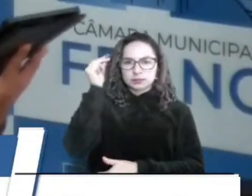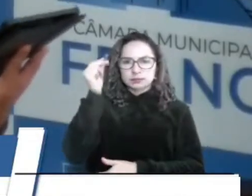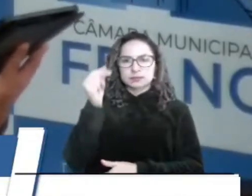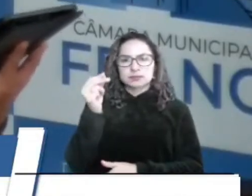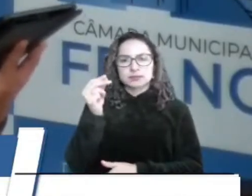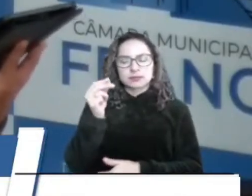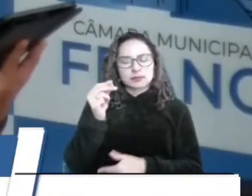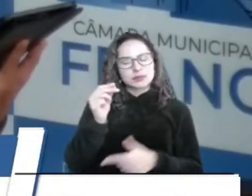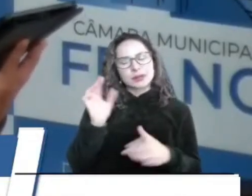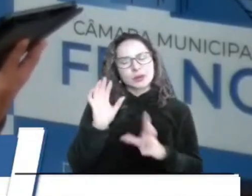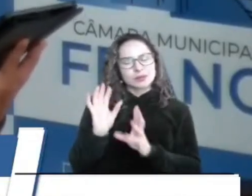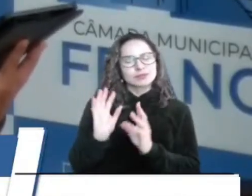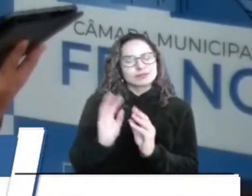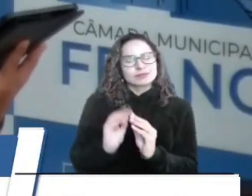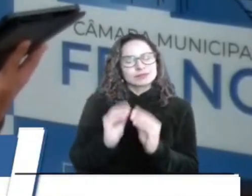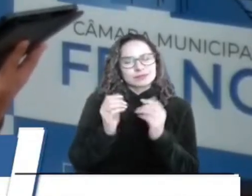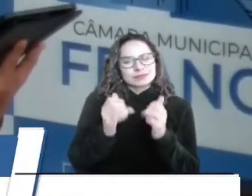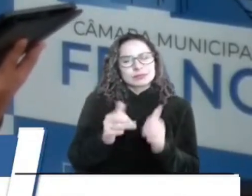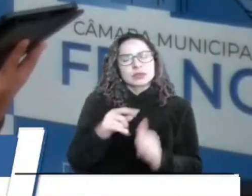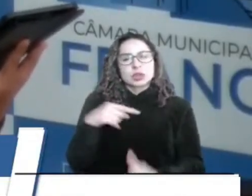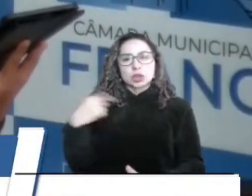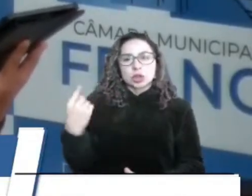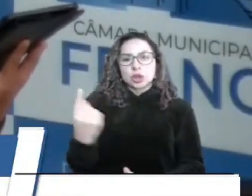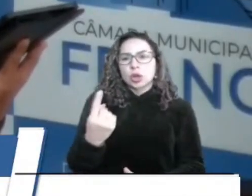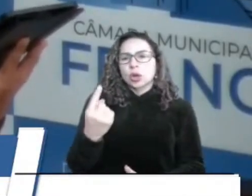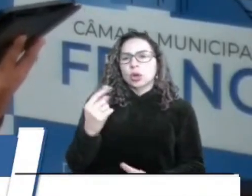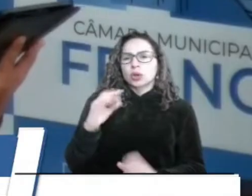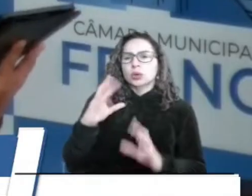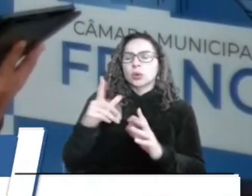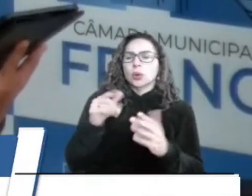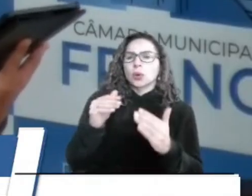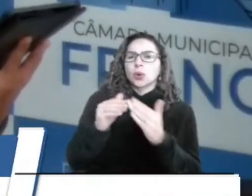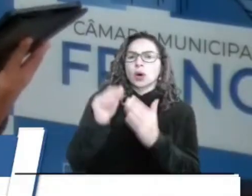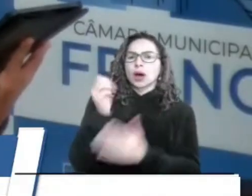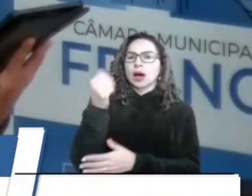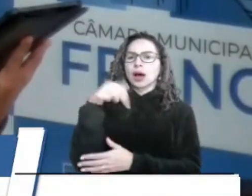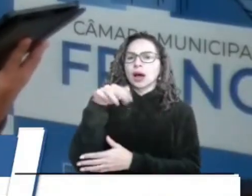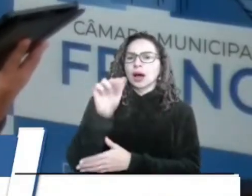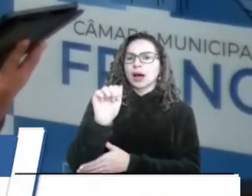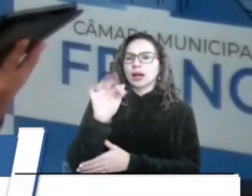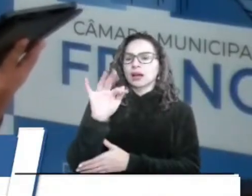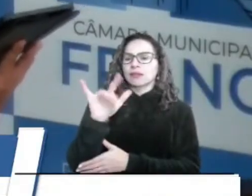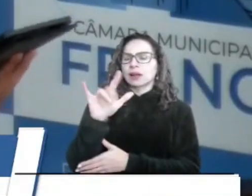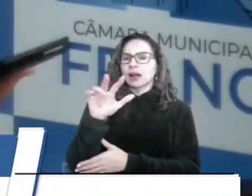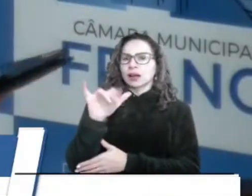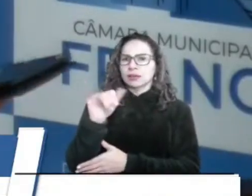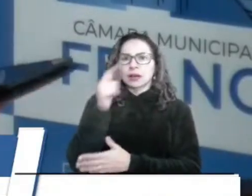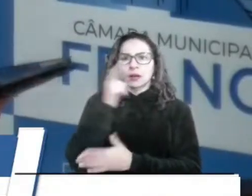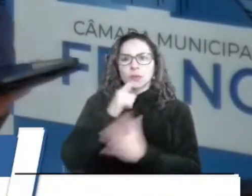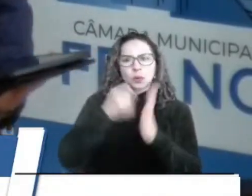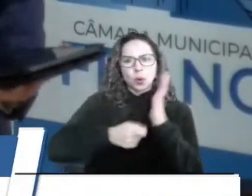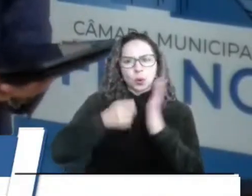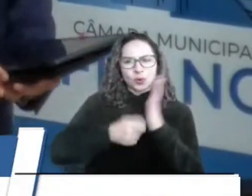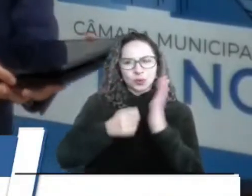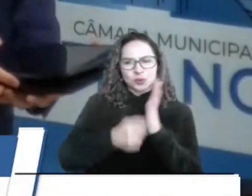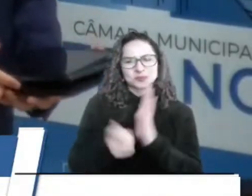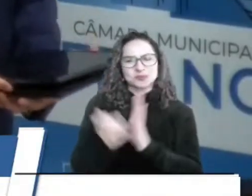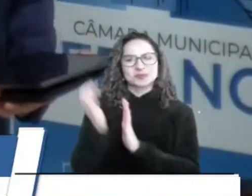tudo isso, somos todos Ana Flávia e sigamos na luta.